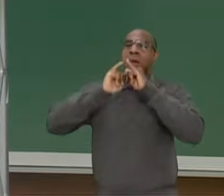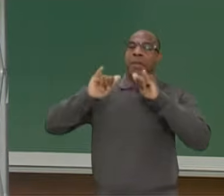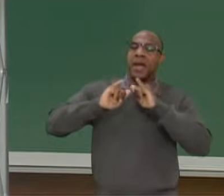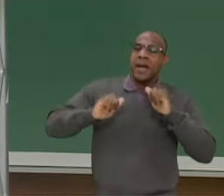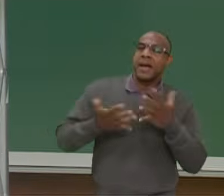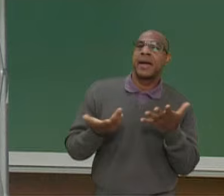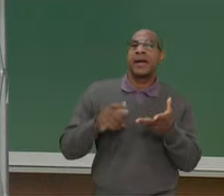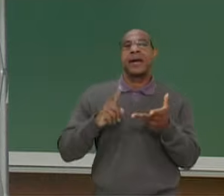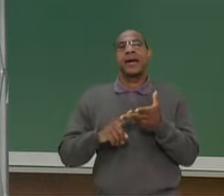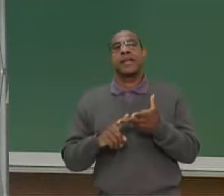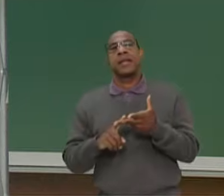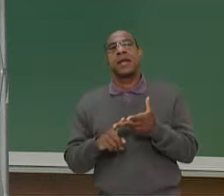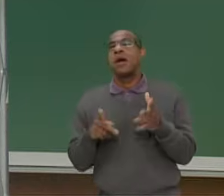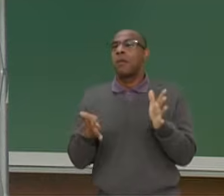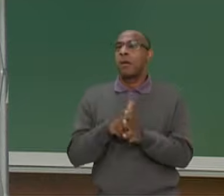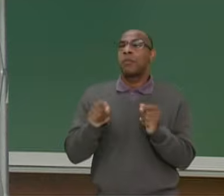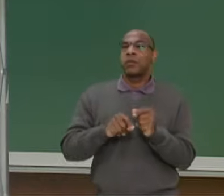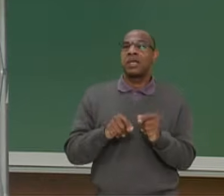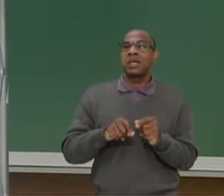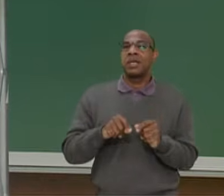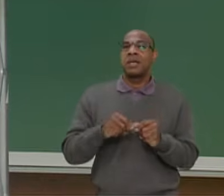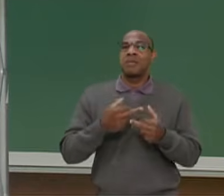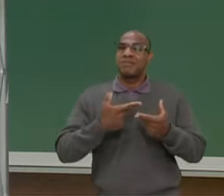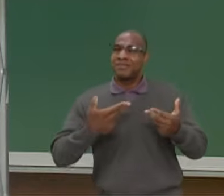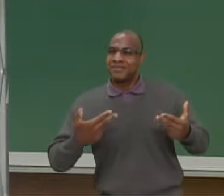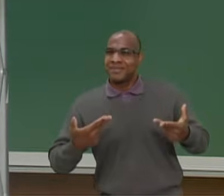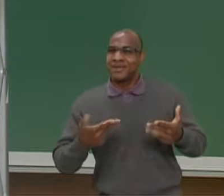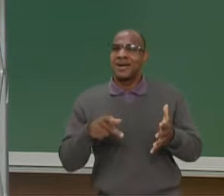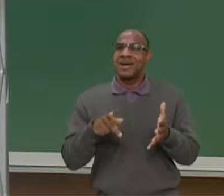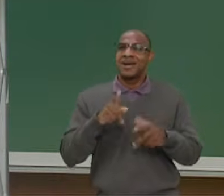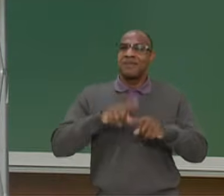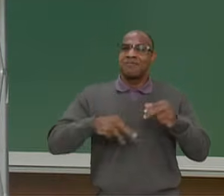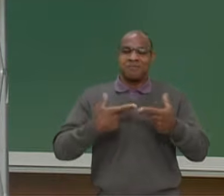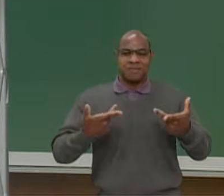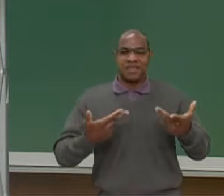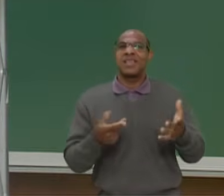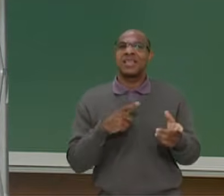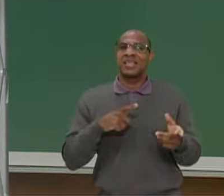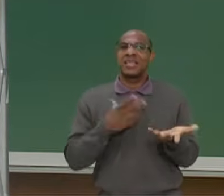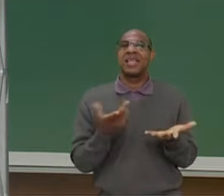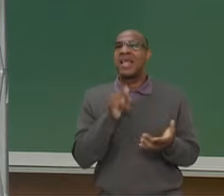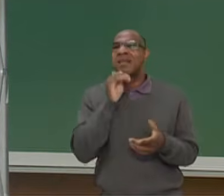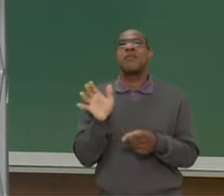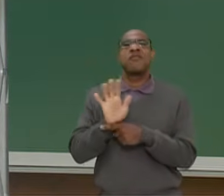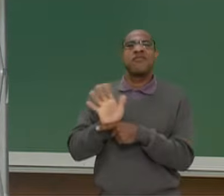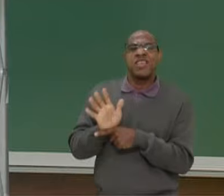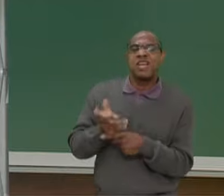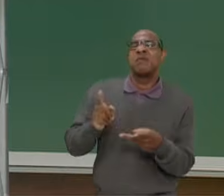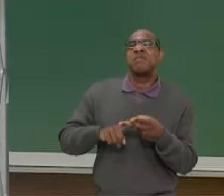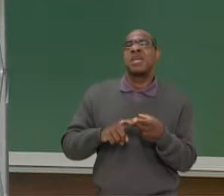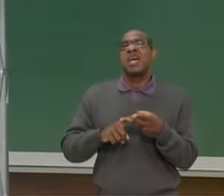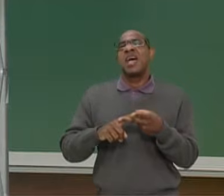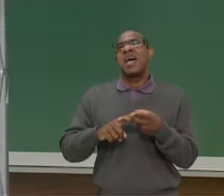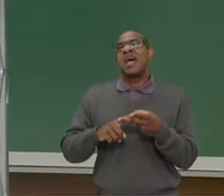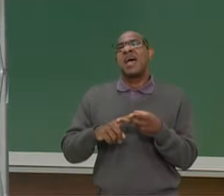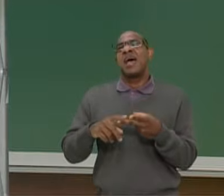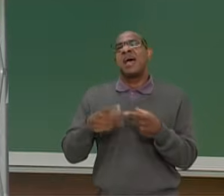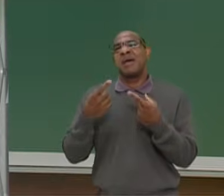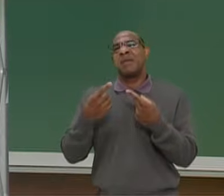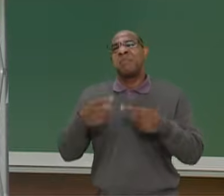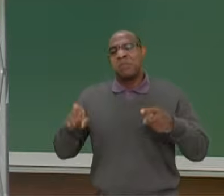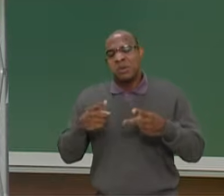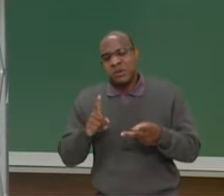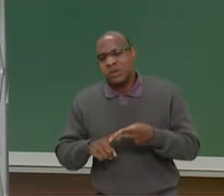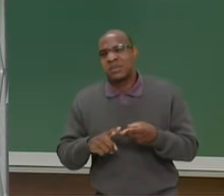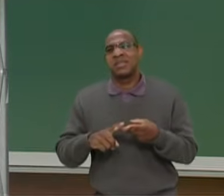propagandas ou os próprios produtos culturais, né, quando estamos falando de filmes, músicas, séries, novelas